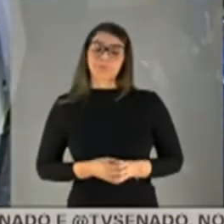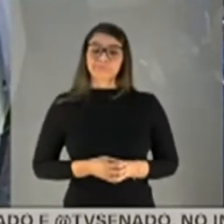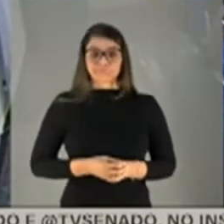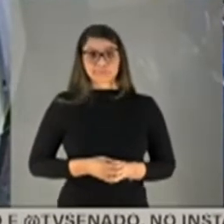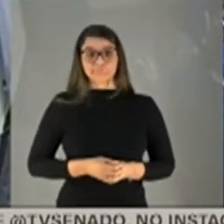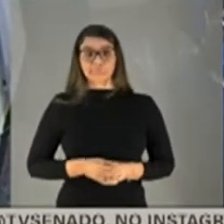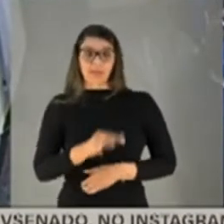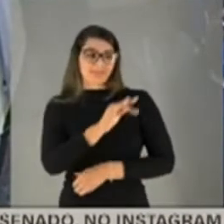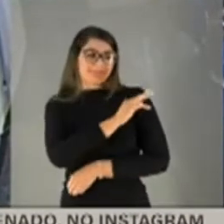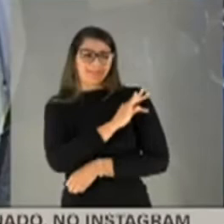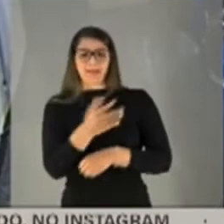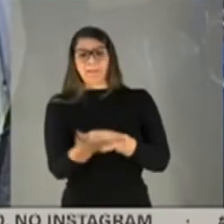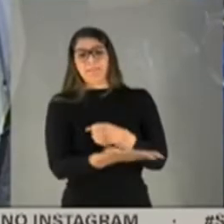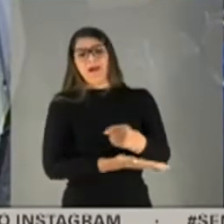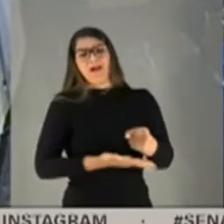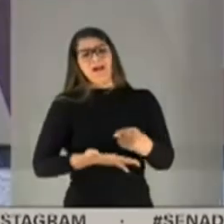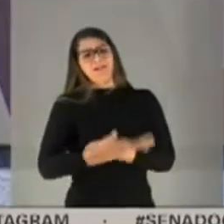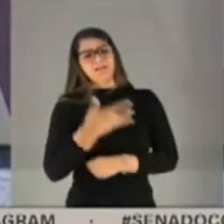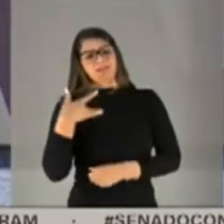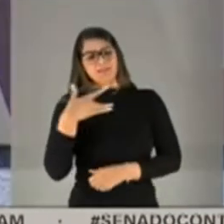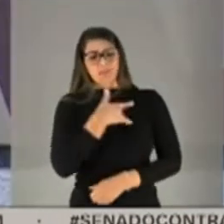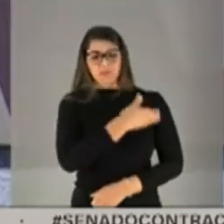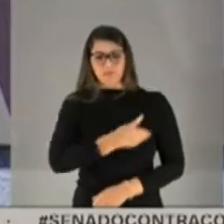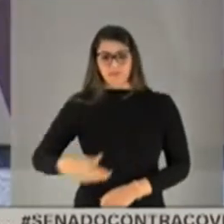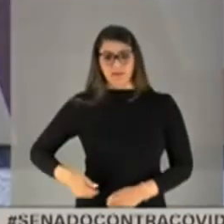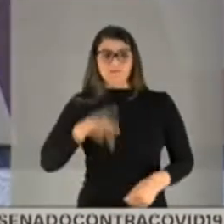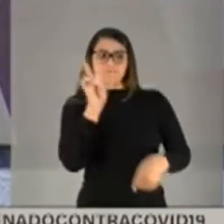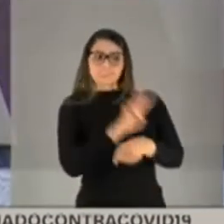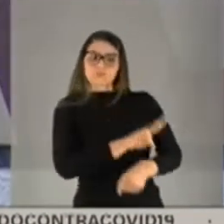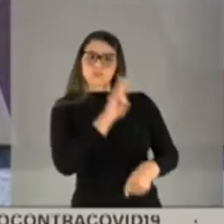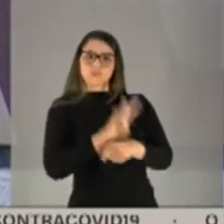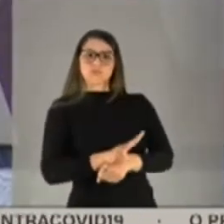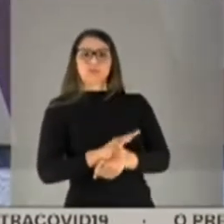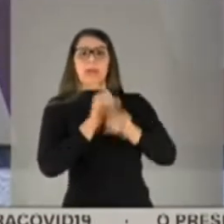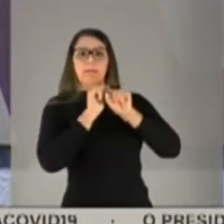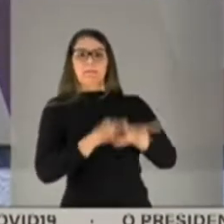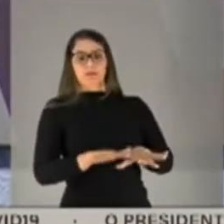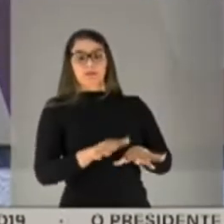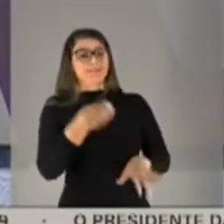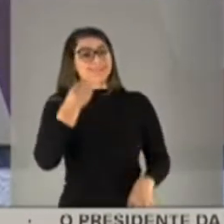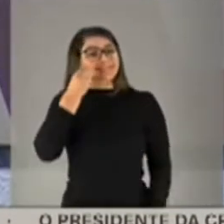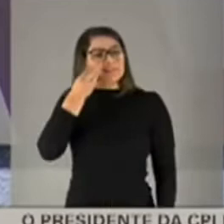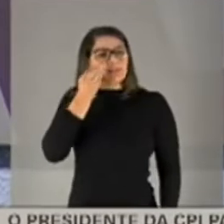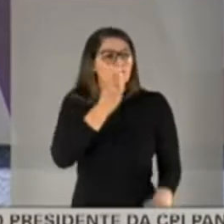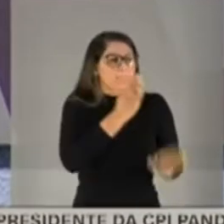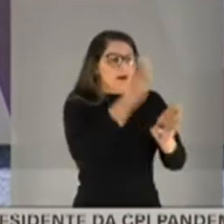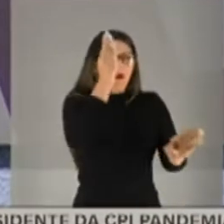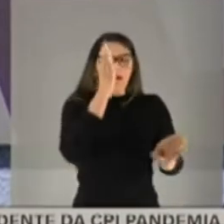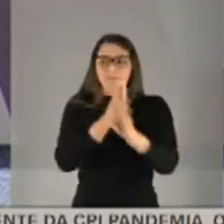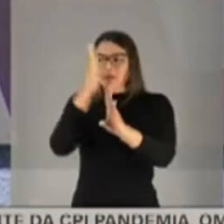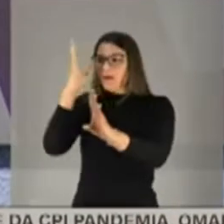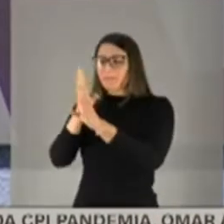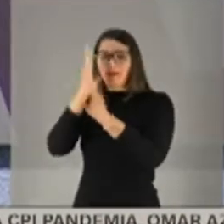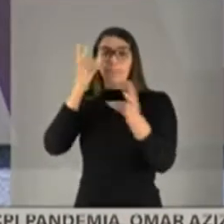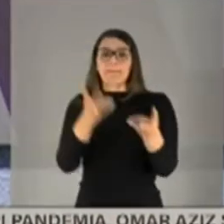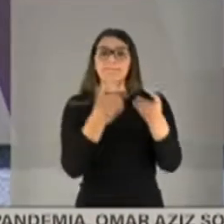uma técnica básica da saúde pública, a vigilância epidemiológica, não é? A testagem para a identificação